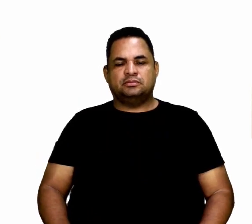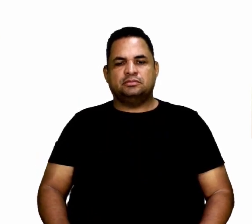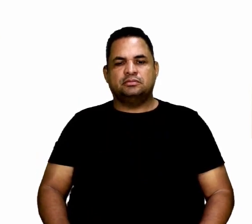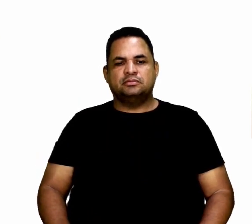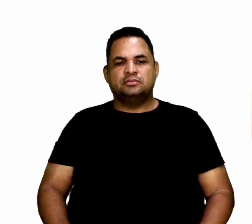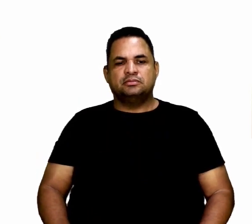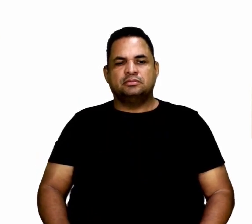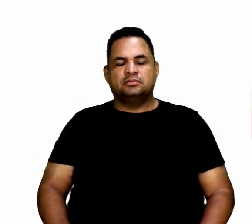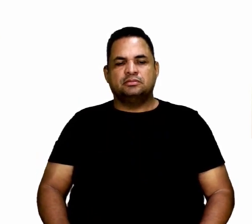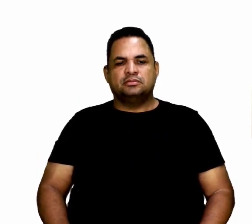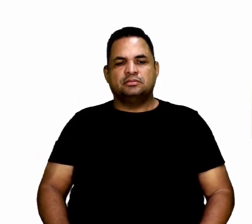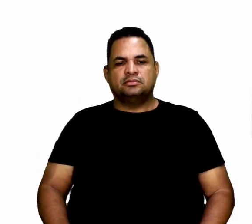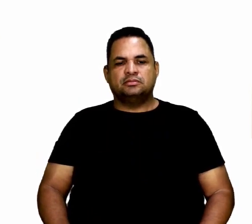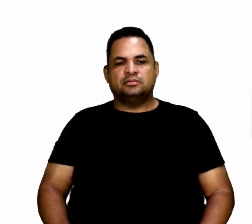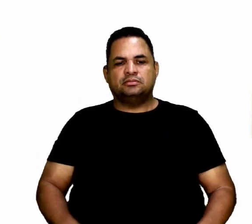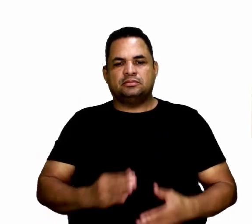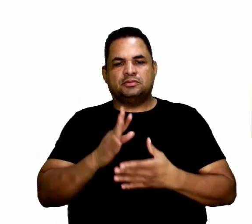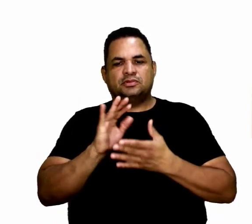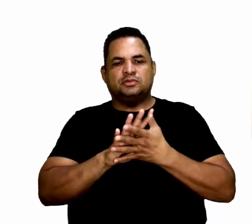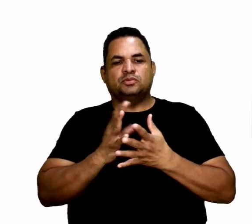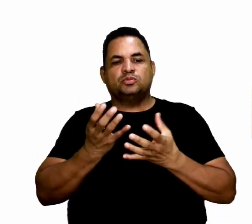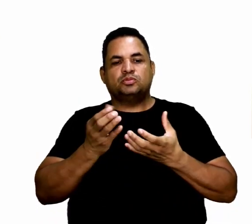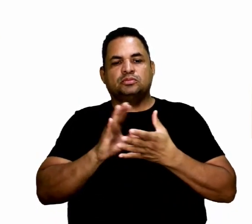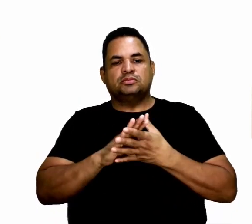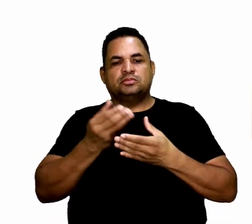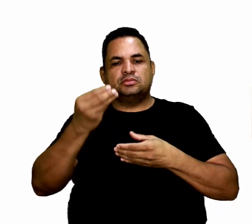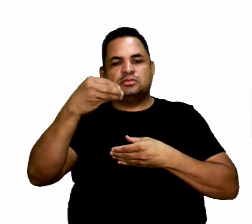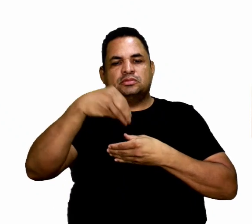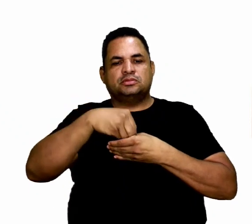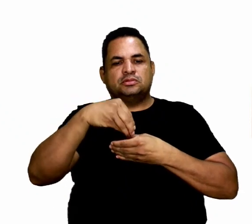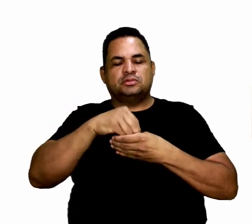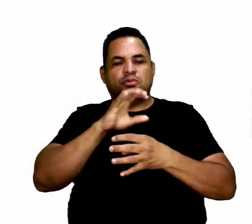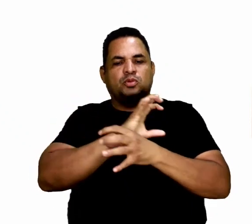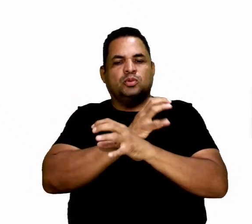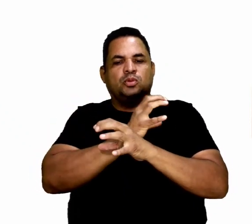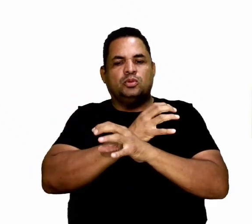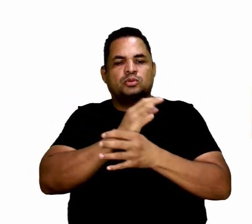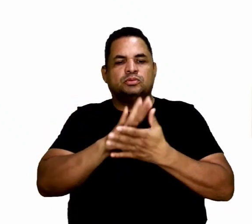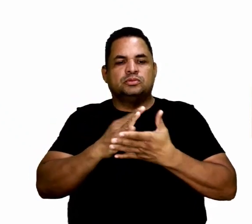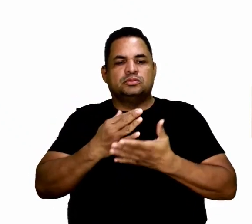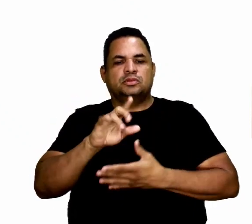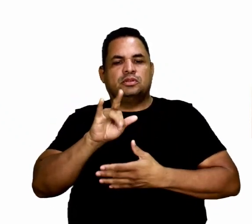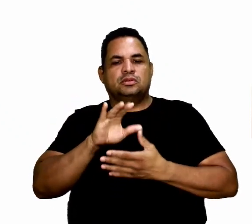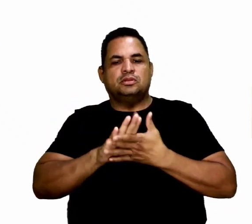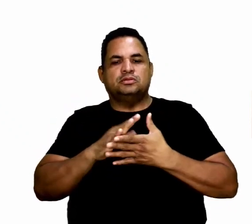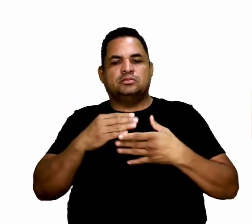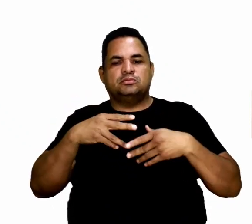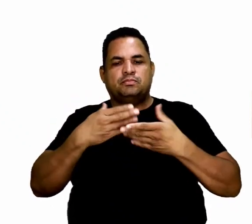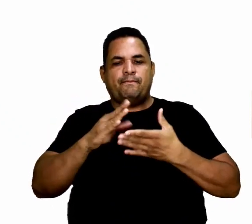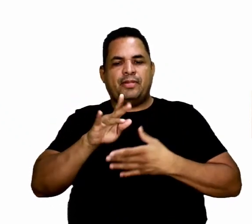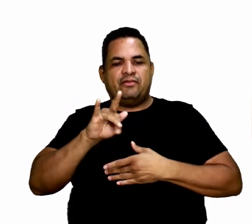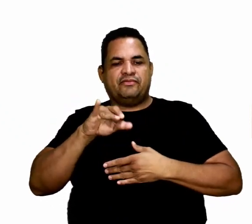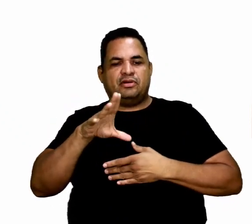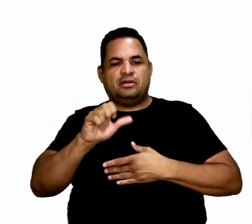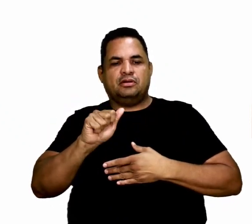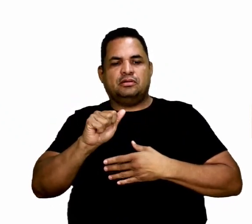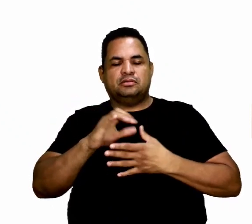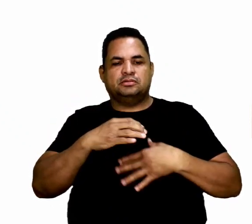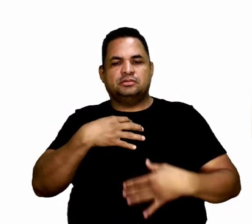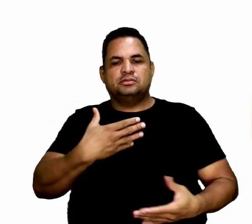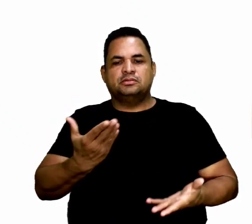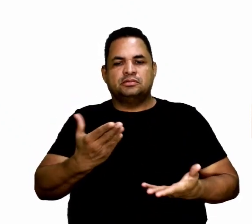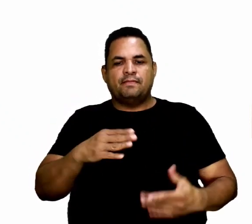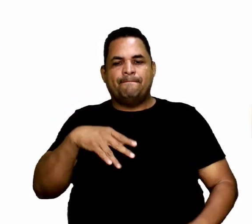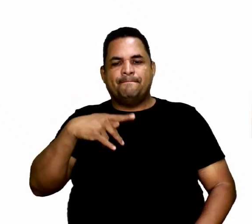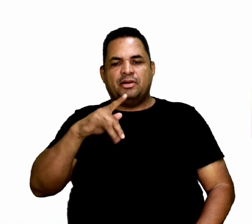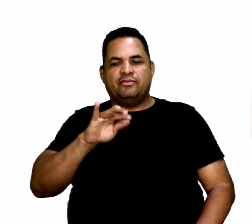osso. Então esse tecido está localizado no interior de alguns ossos, como os localizados na região pélvica. Para quem não sabe,